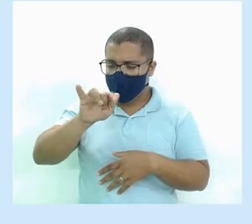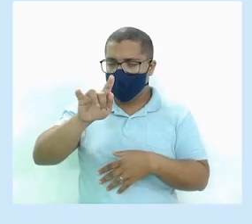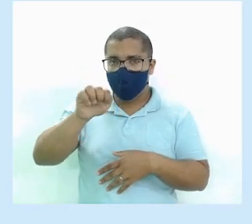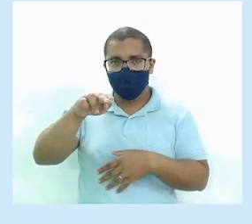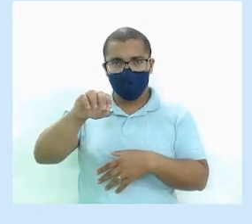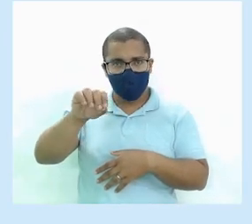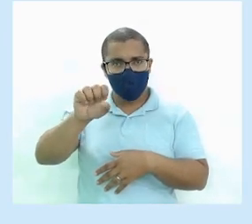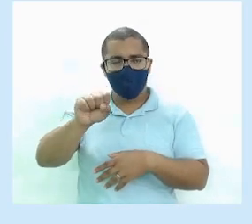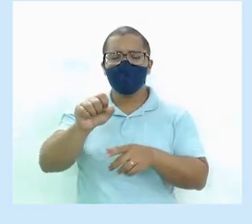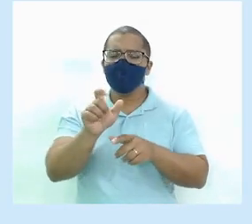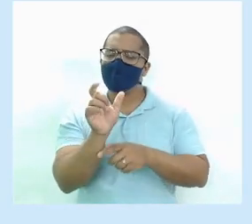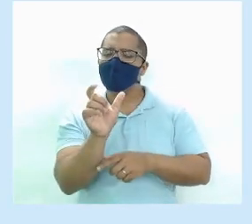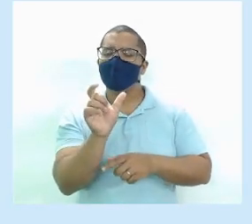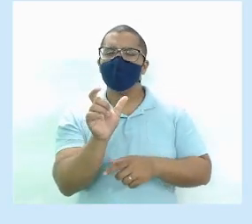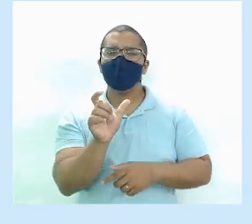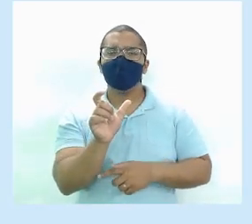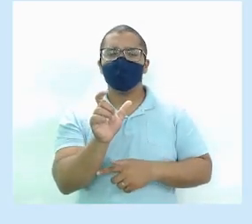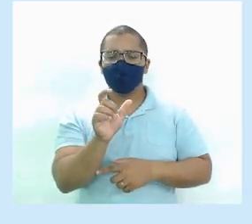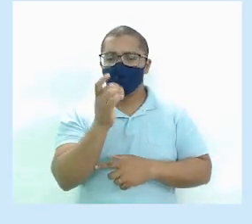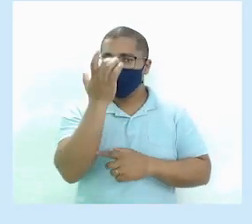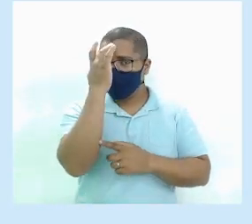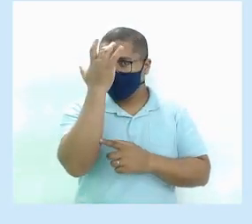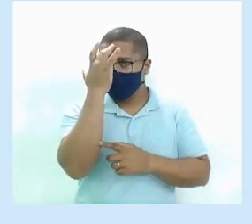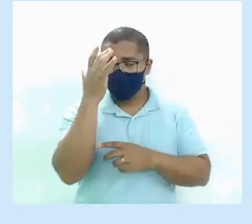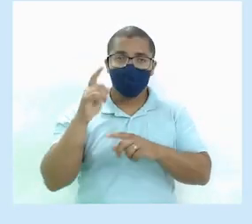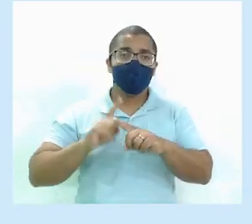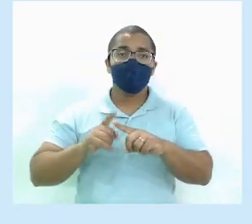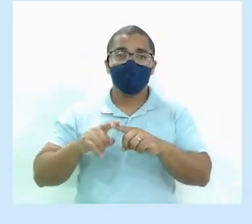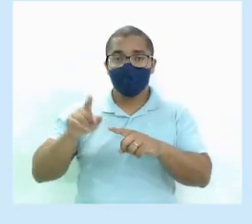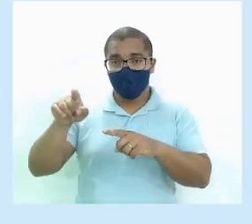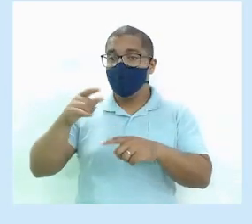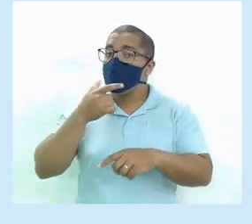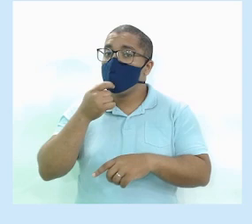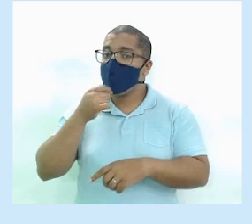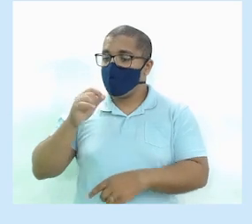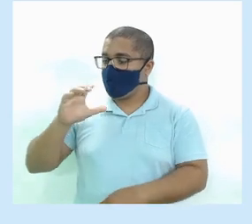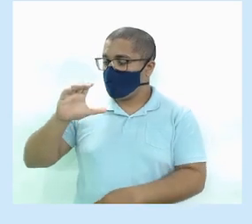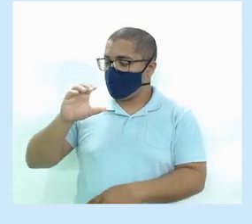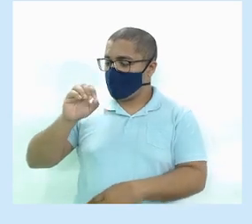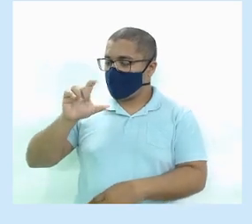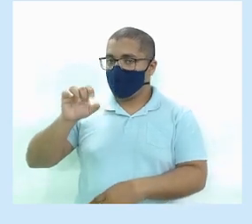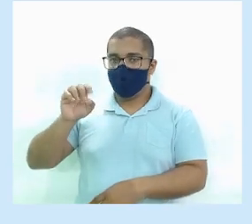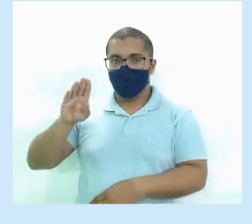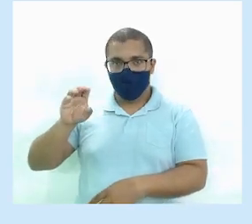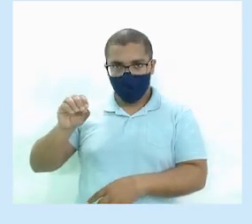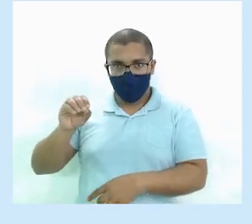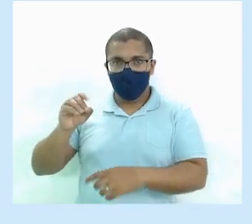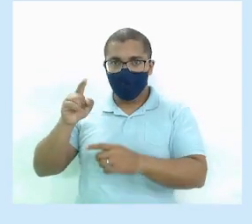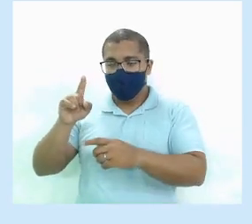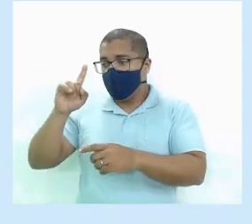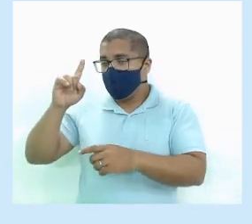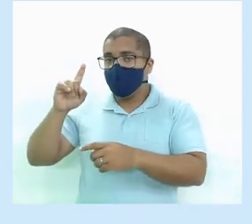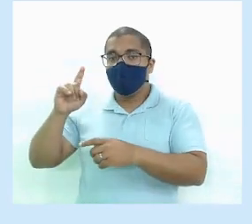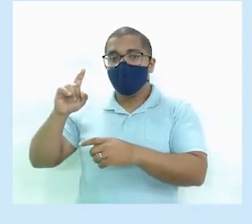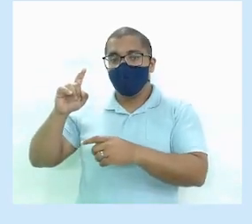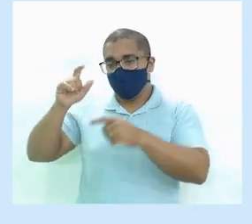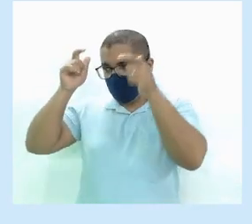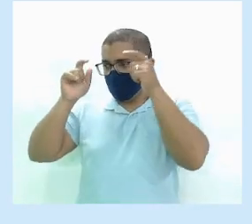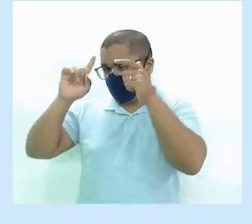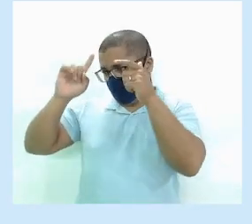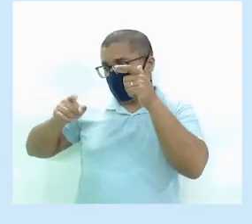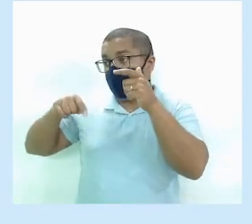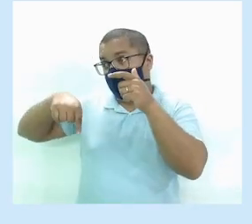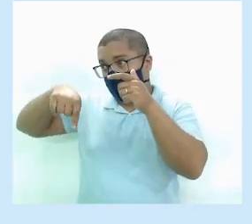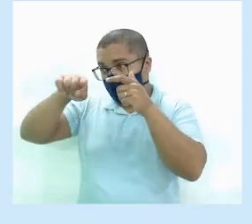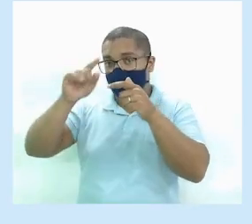dá pelo erro sem querer querendo de Cristóvão Colombo, que foi designado aí para Índia. Índia é aquela Índia que